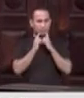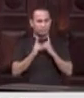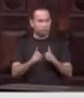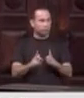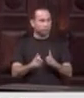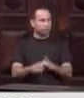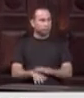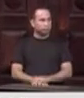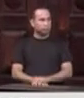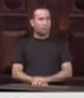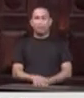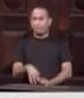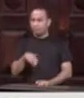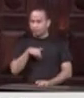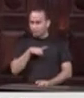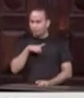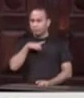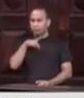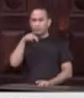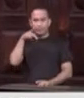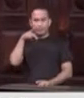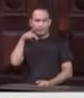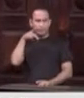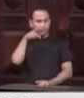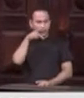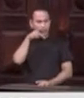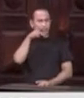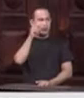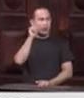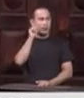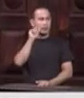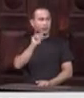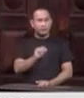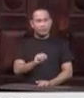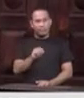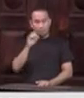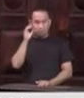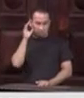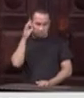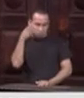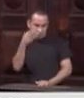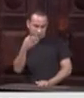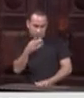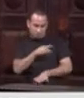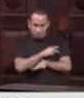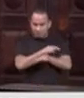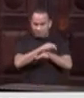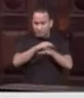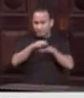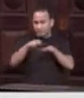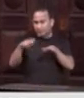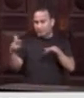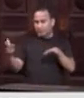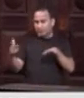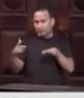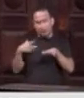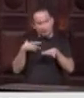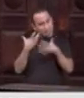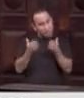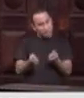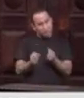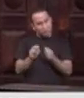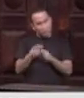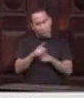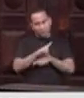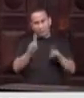Nós temos parlamentares que, por razões as mais diversas, merecendo ou não,